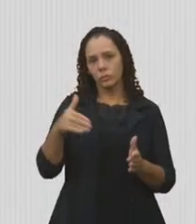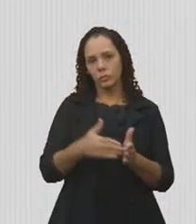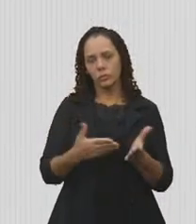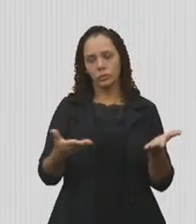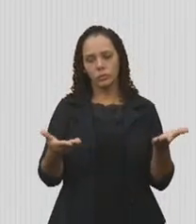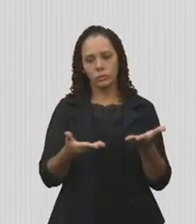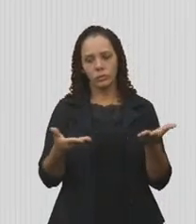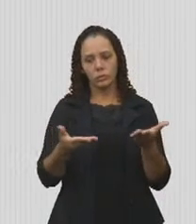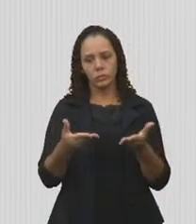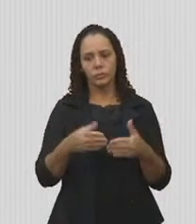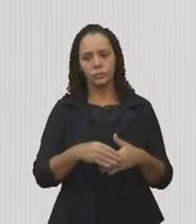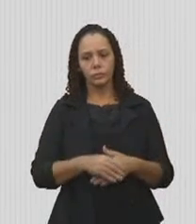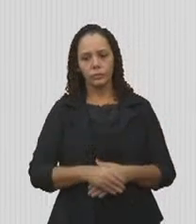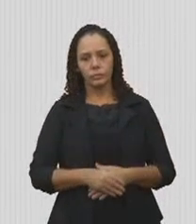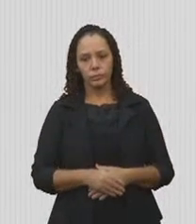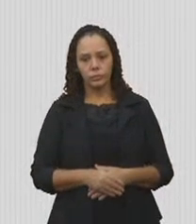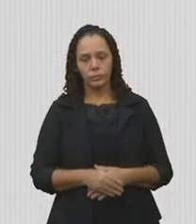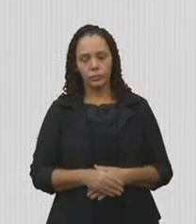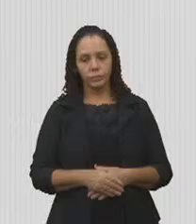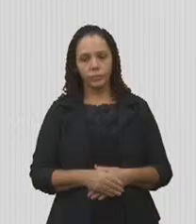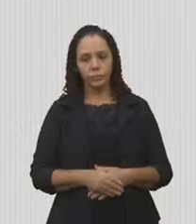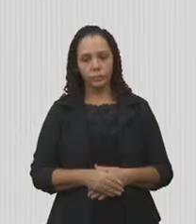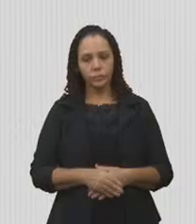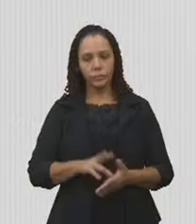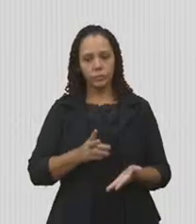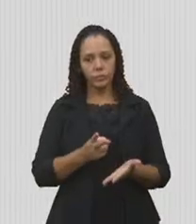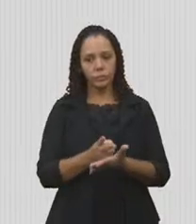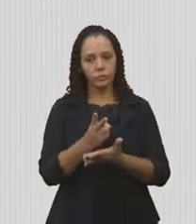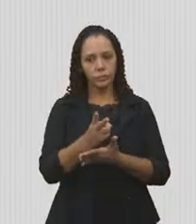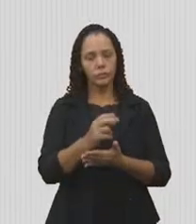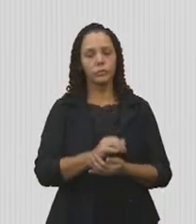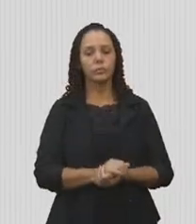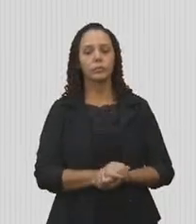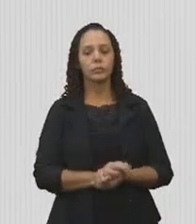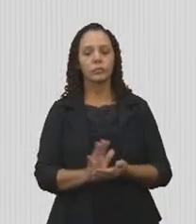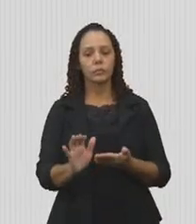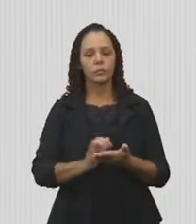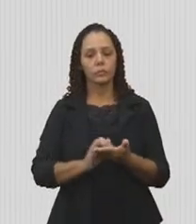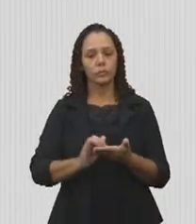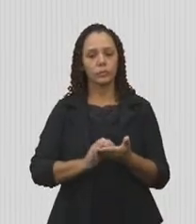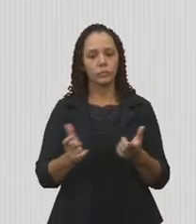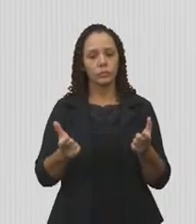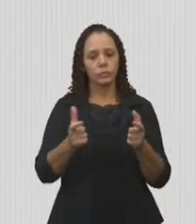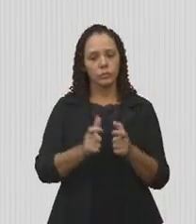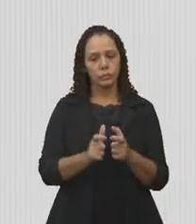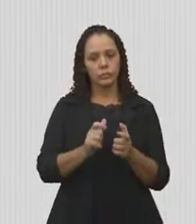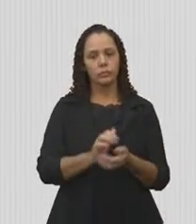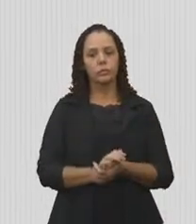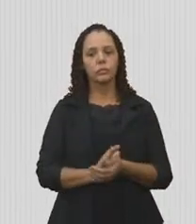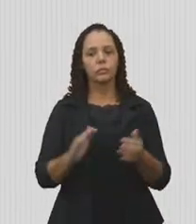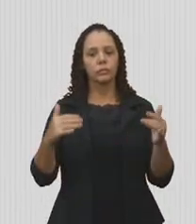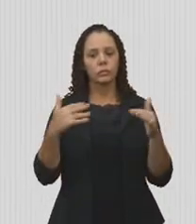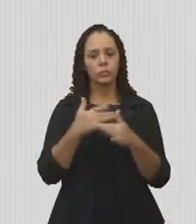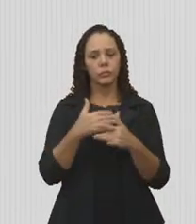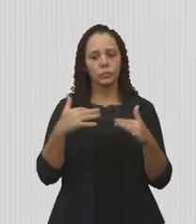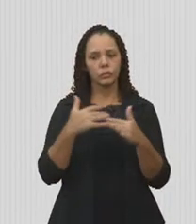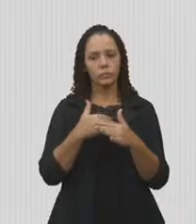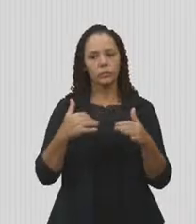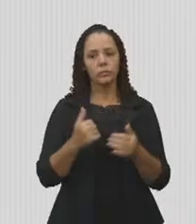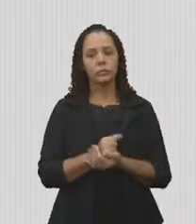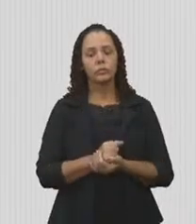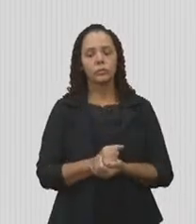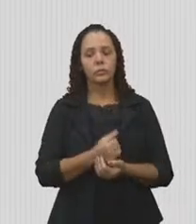momento. Pode passar. Continuando, as próximas secretarias menores. Mobilidade urbana,